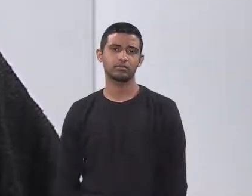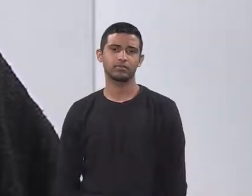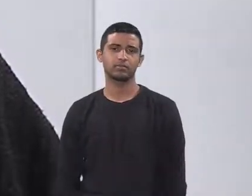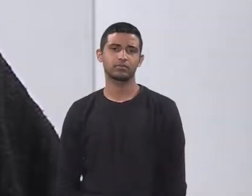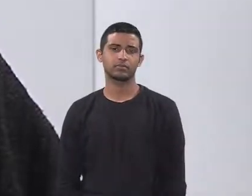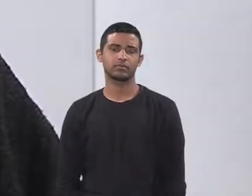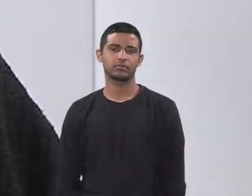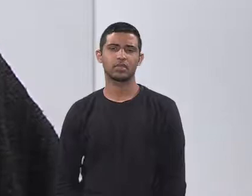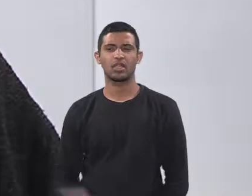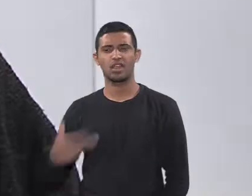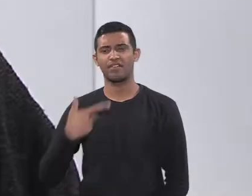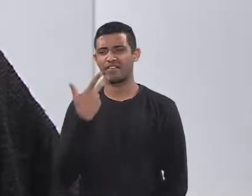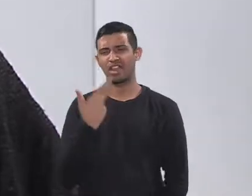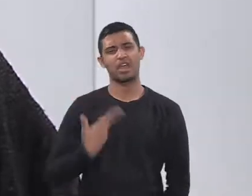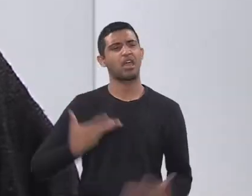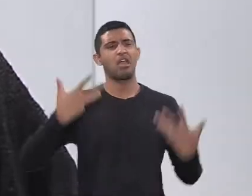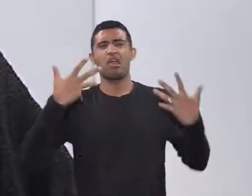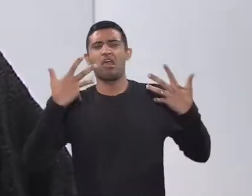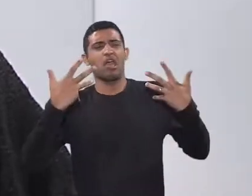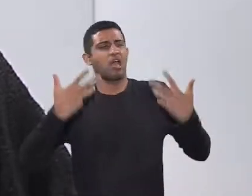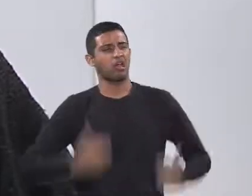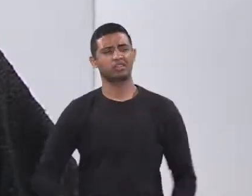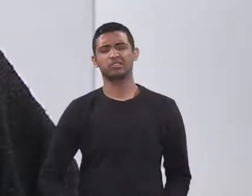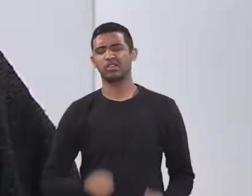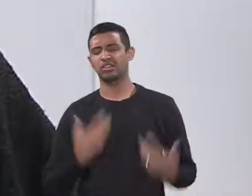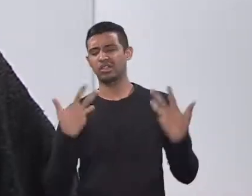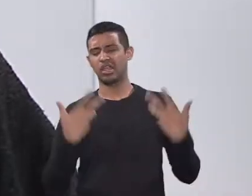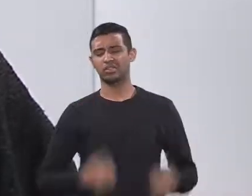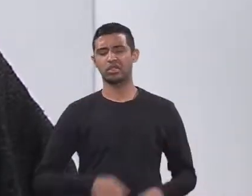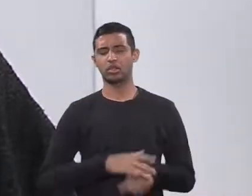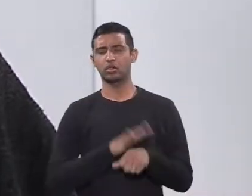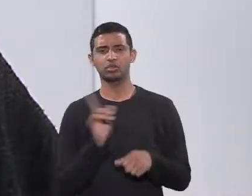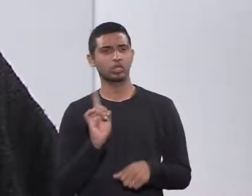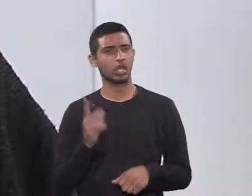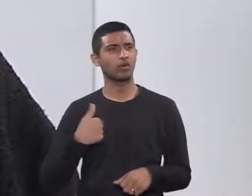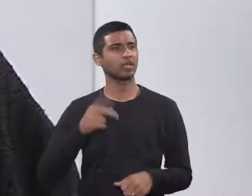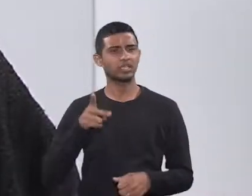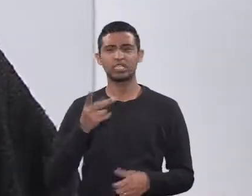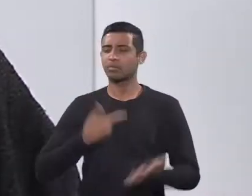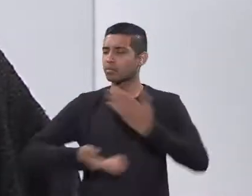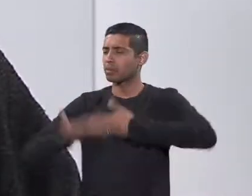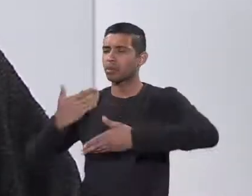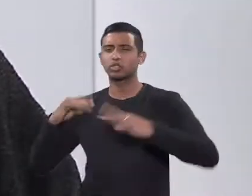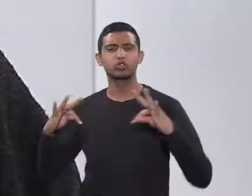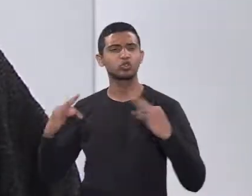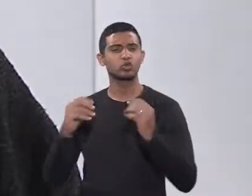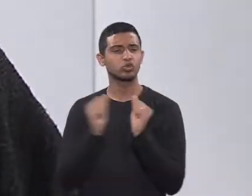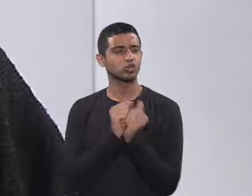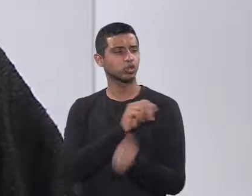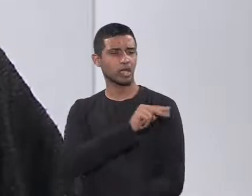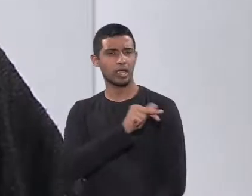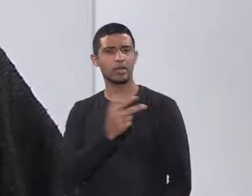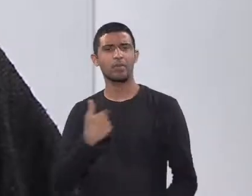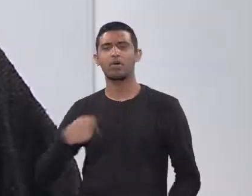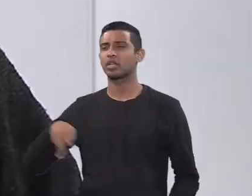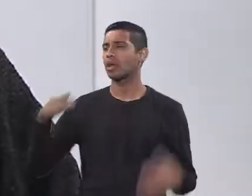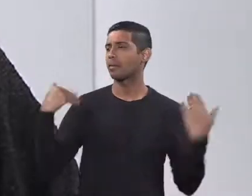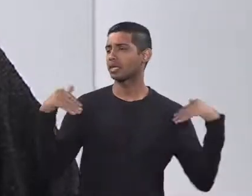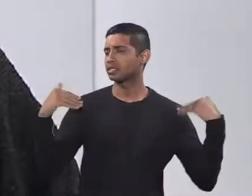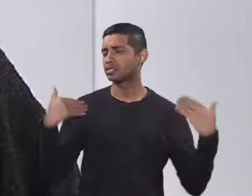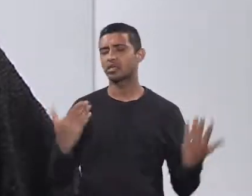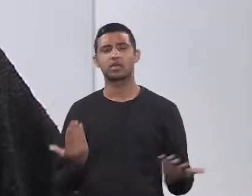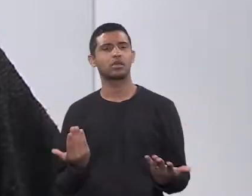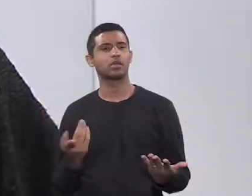se conformou em ser, nós nunca segregamos, ele participava de tudo com os irmãos. Ele saía,